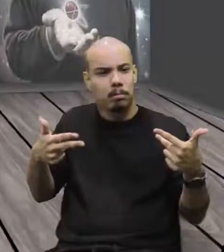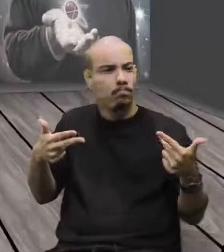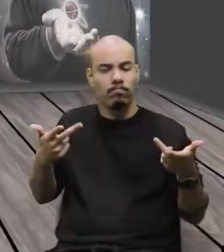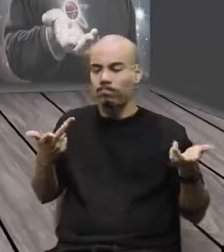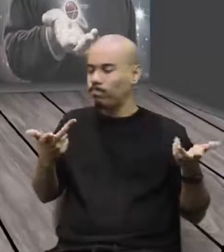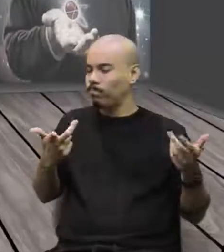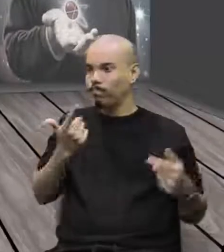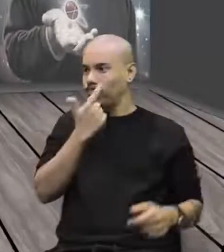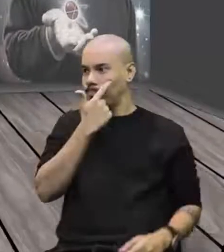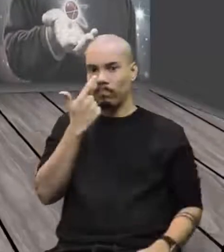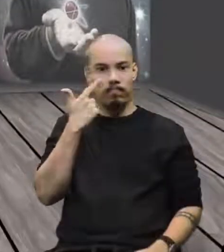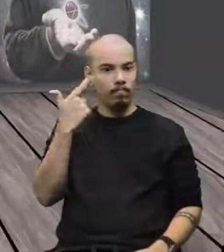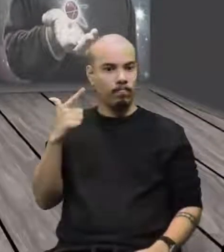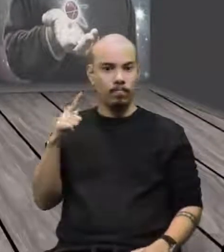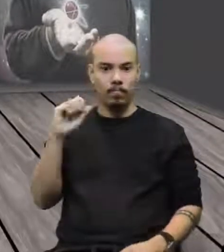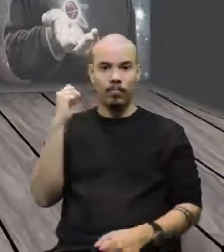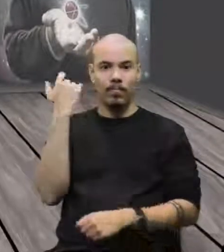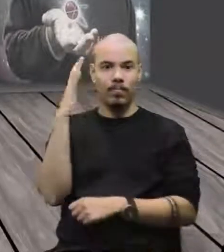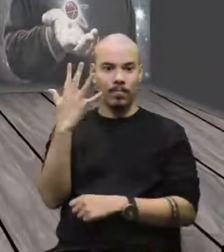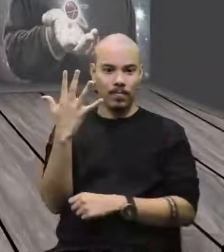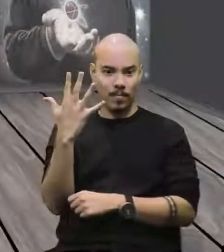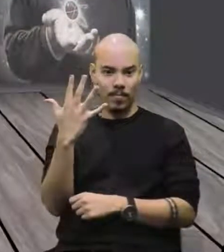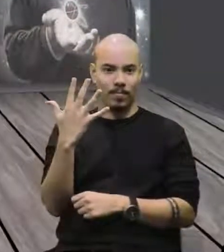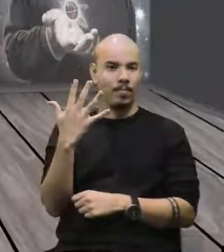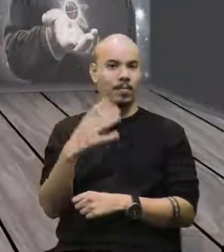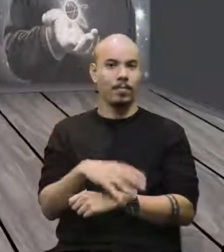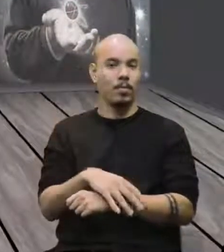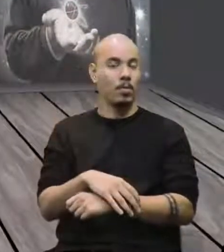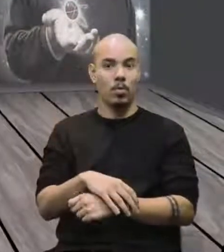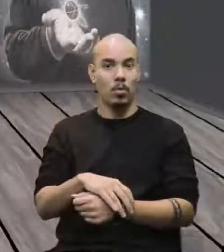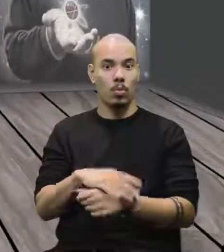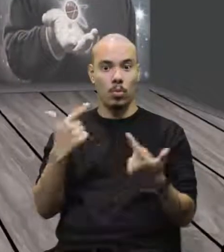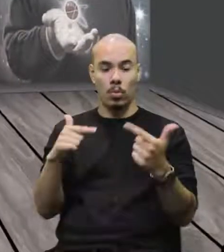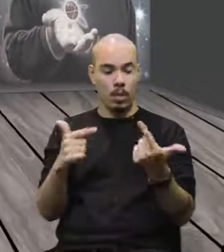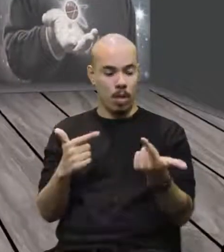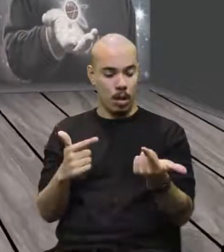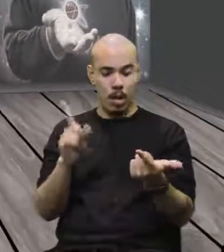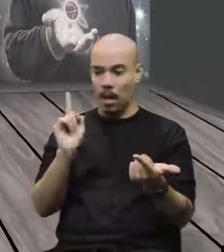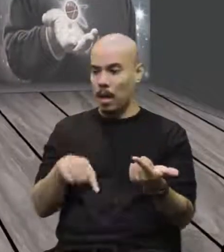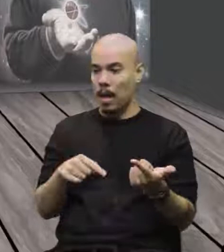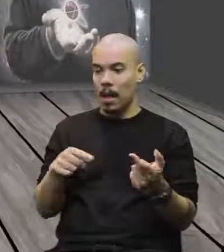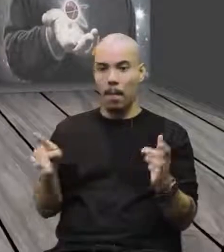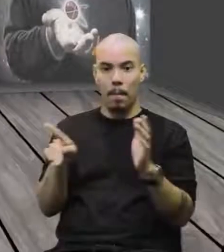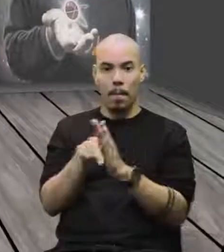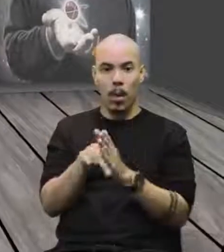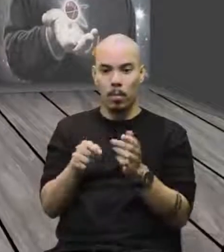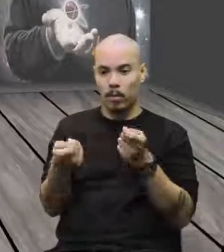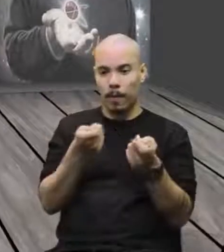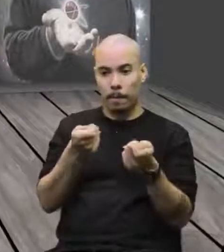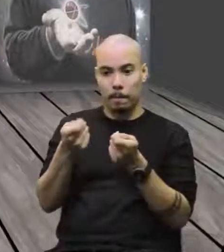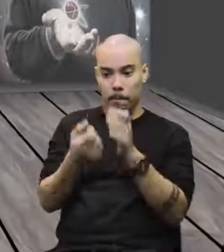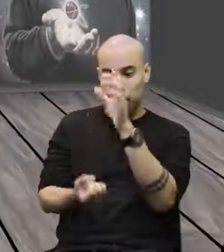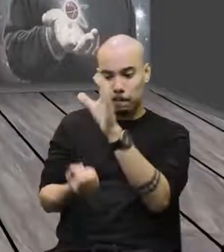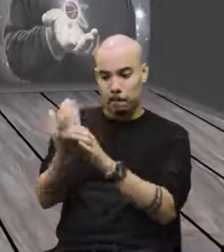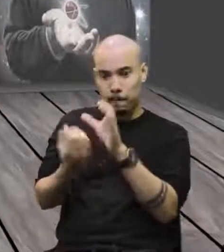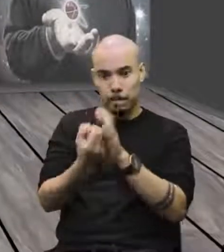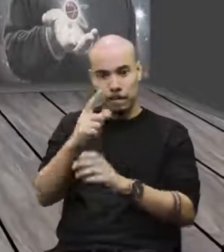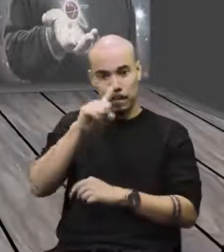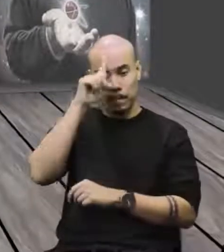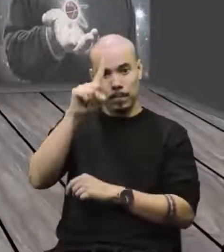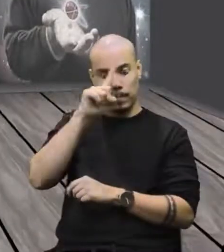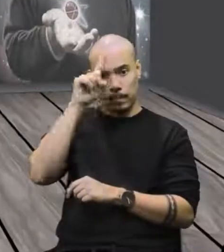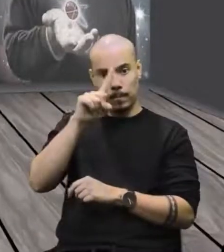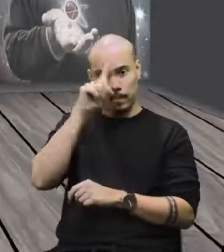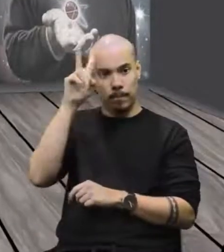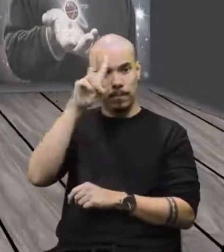existem Não na existe? natureza. Ah. Na natureza, São naturalmente. artificiais. São artificiais. São criados. Aquela história lá